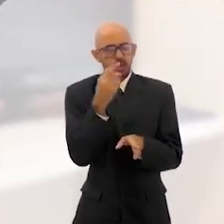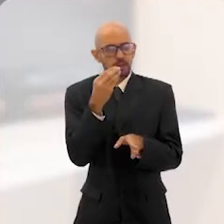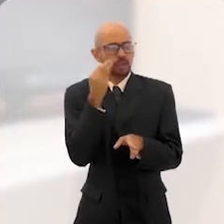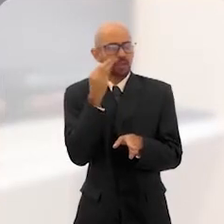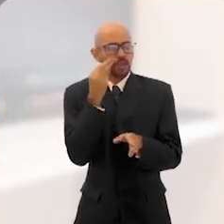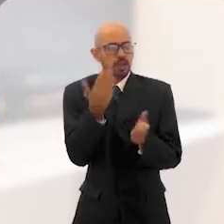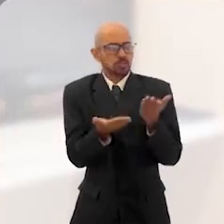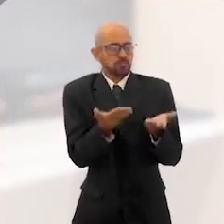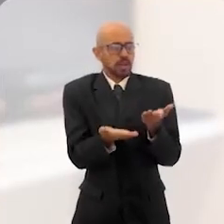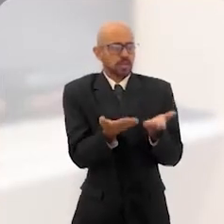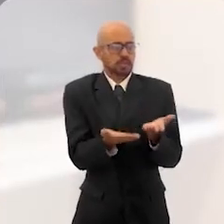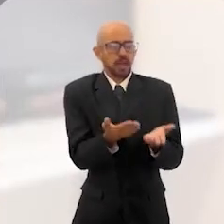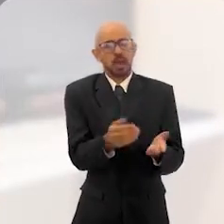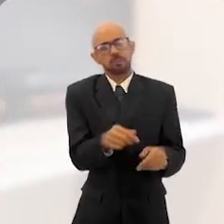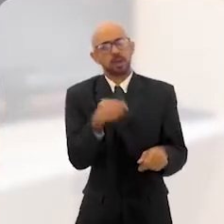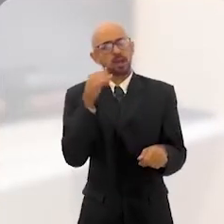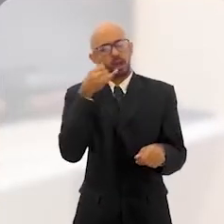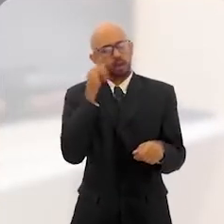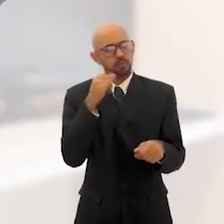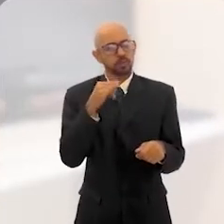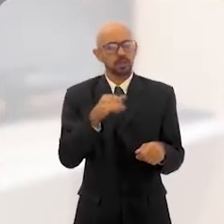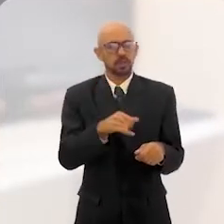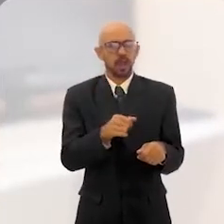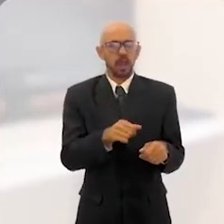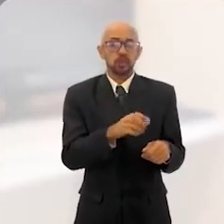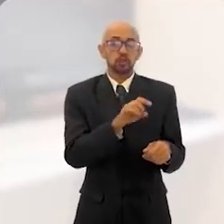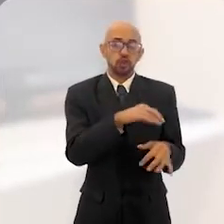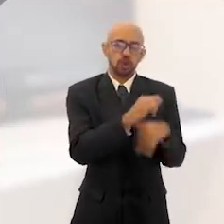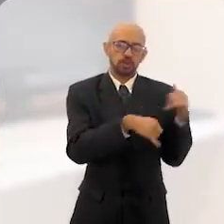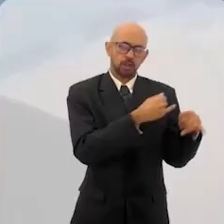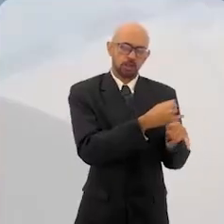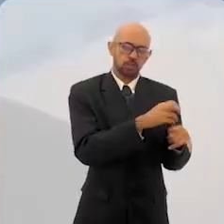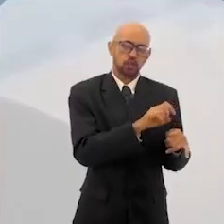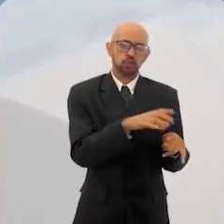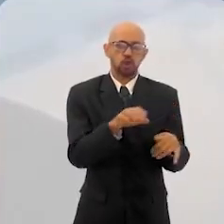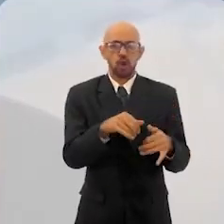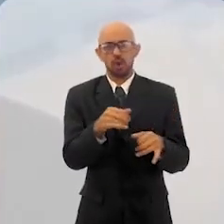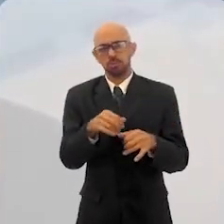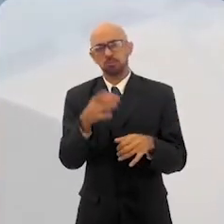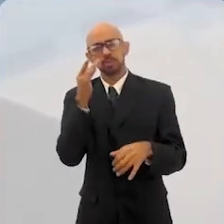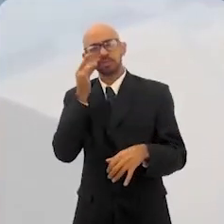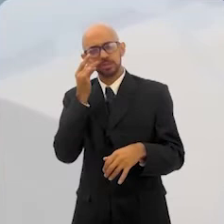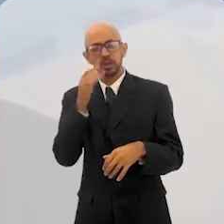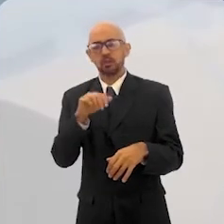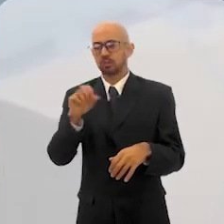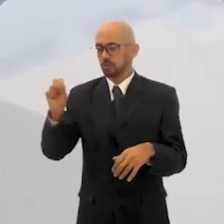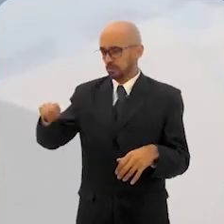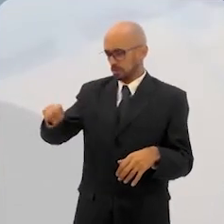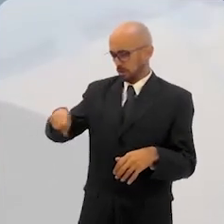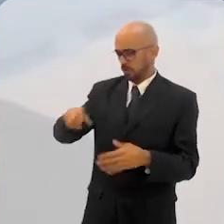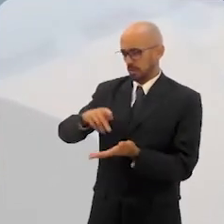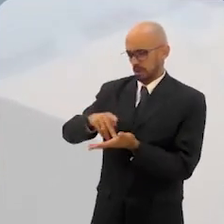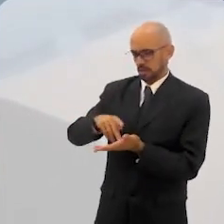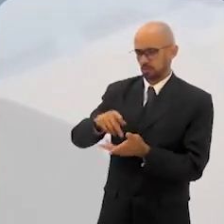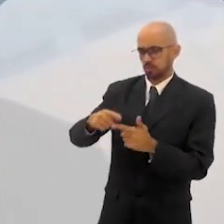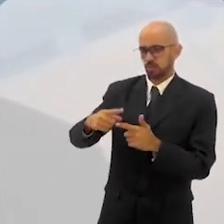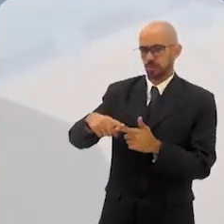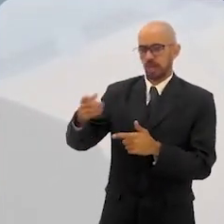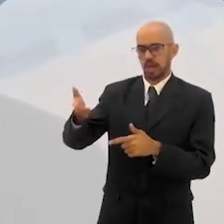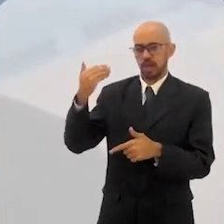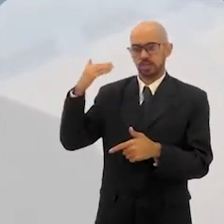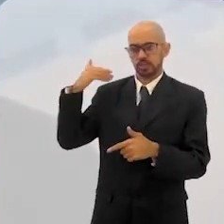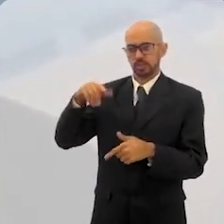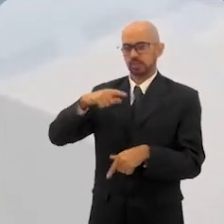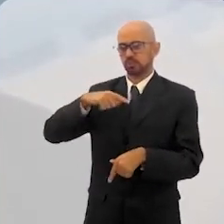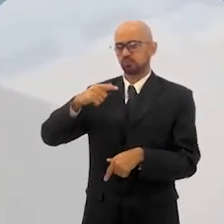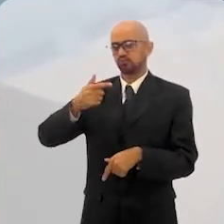e tentar nem tanto para um lado, nem tanto para o outro. Com certeza, não tenho dúvida disso. Eu acho que antigamente a gente